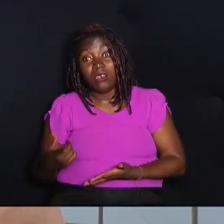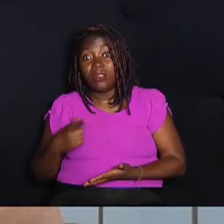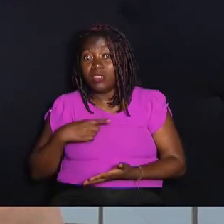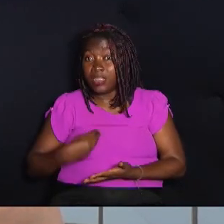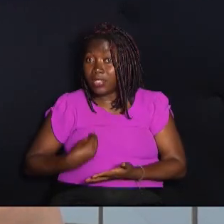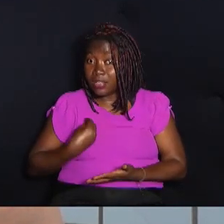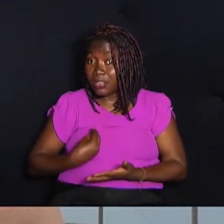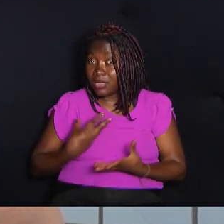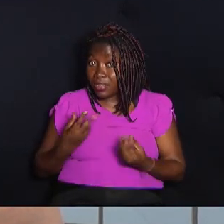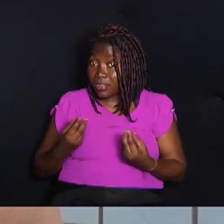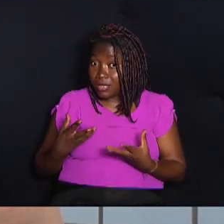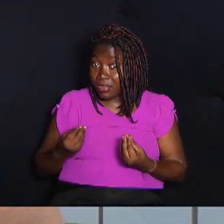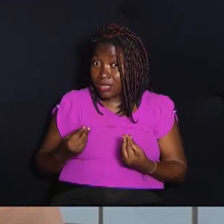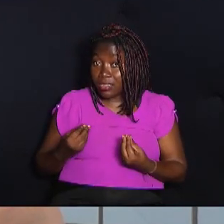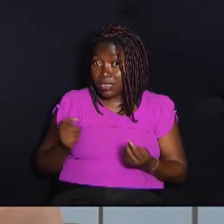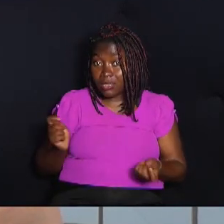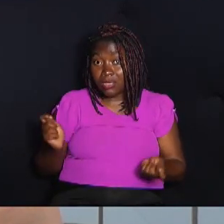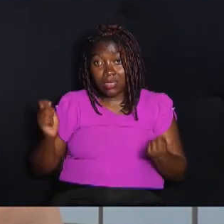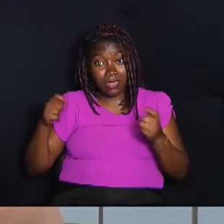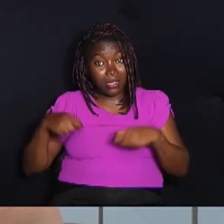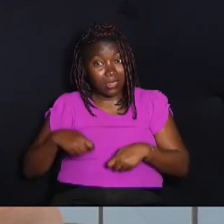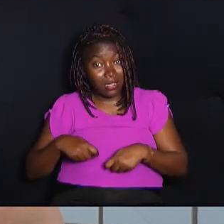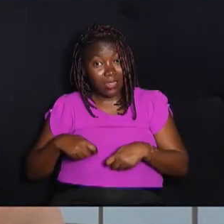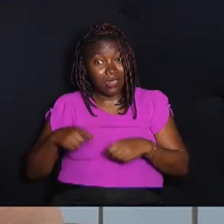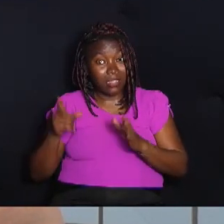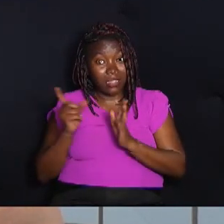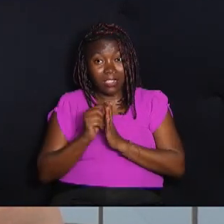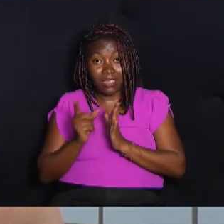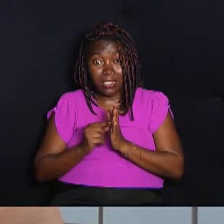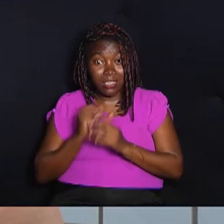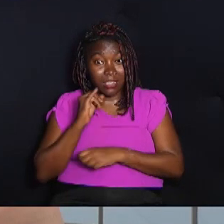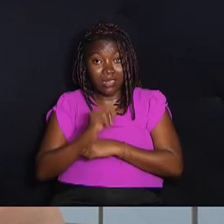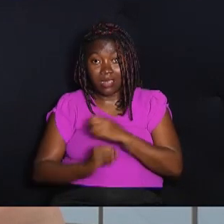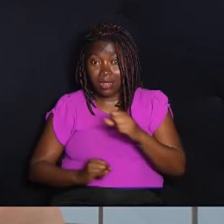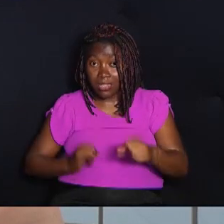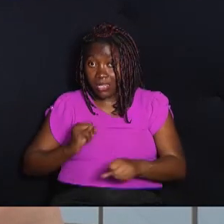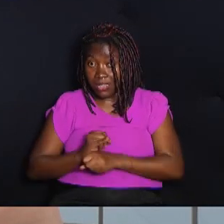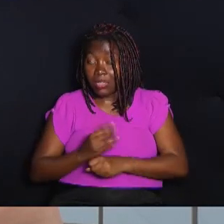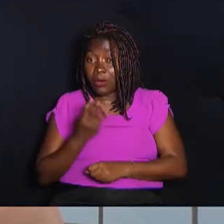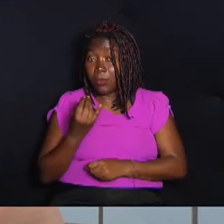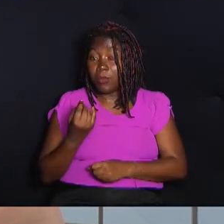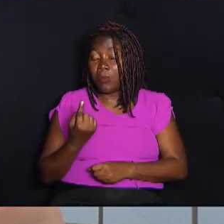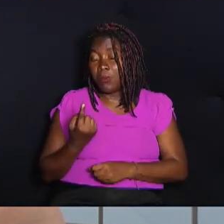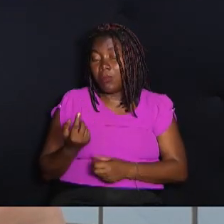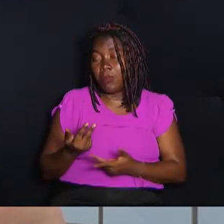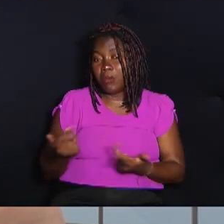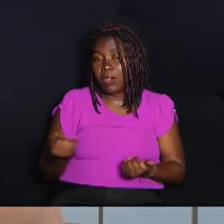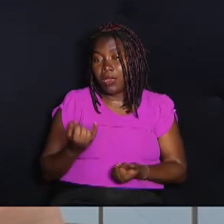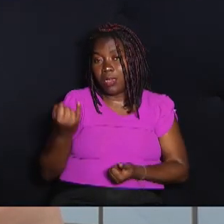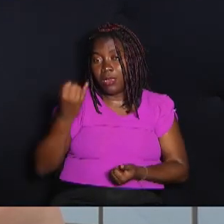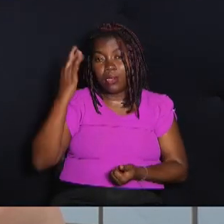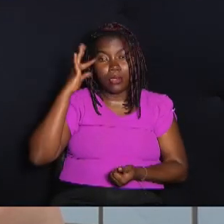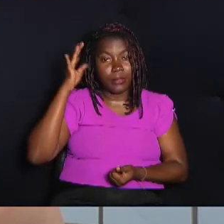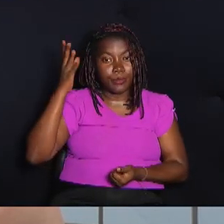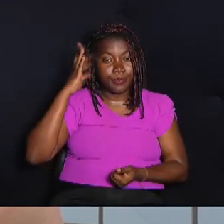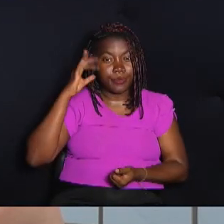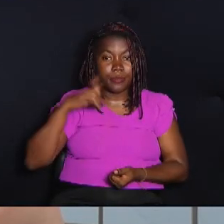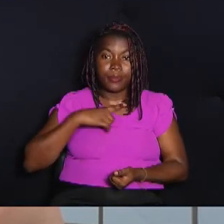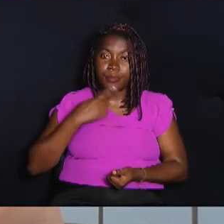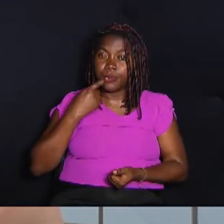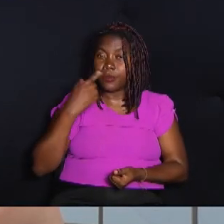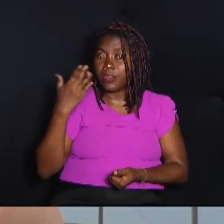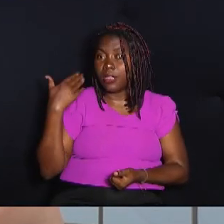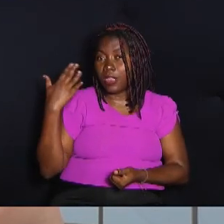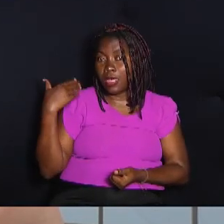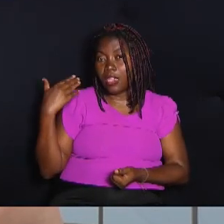muito a condição virtual. Uma coisa que é importante a gente pensar, né? Teve recentemente um show em